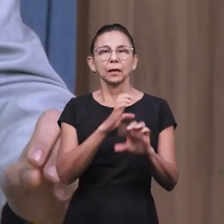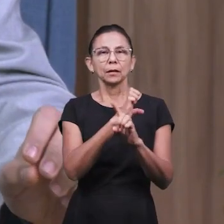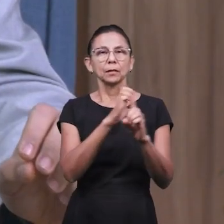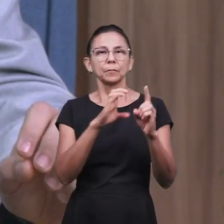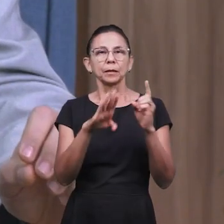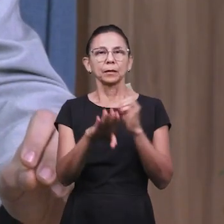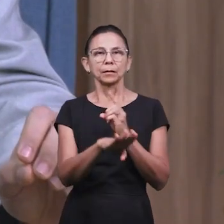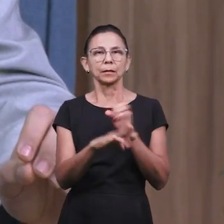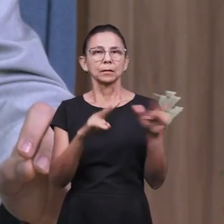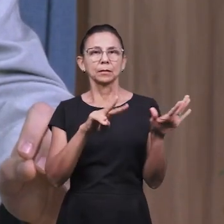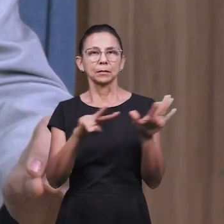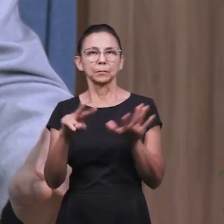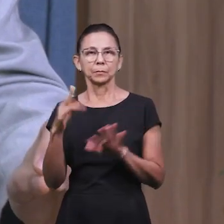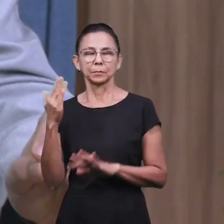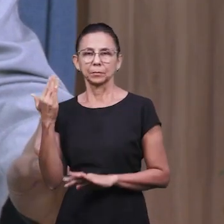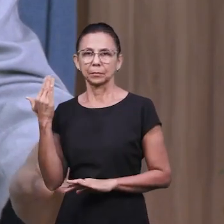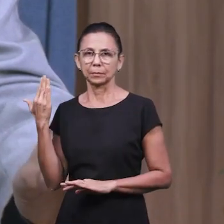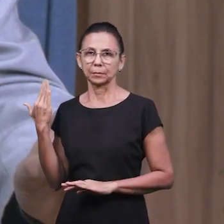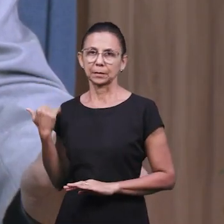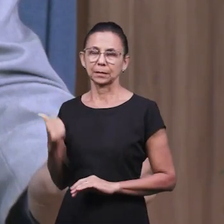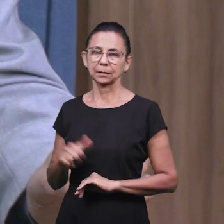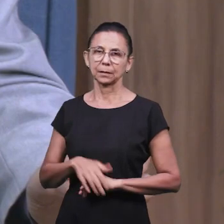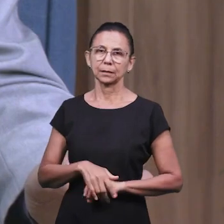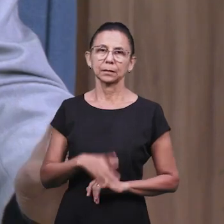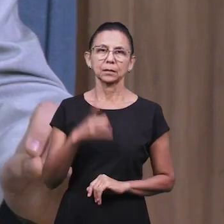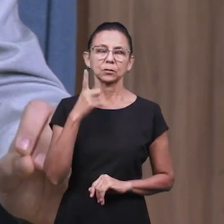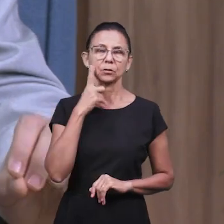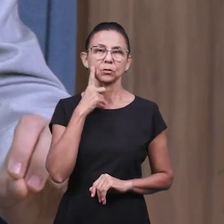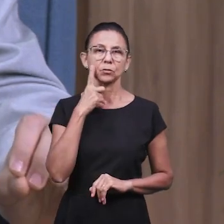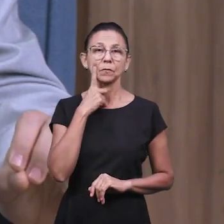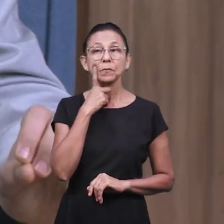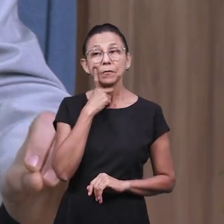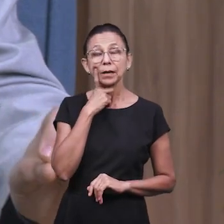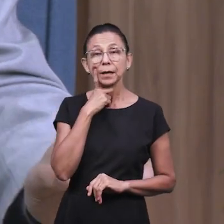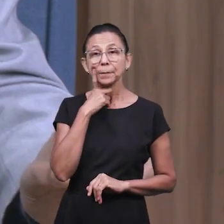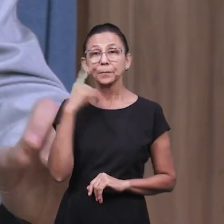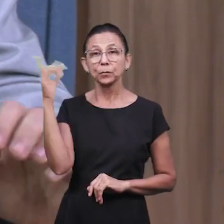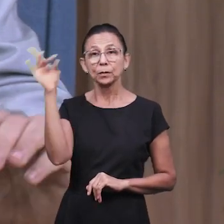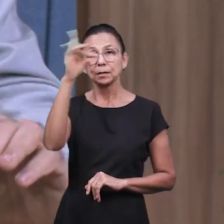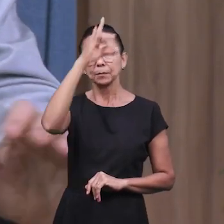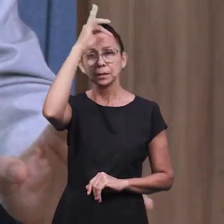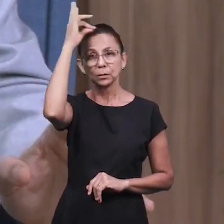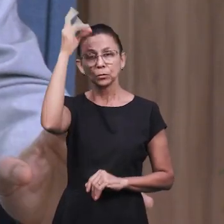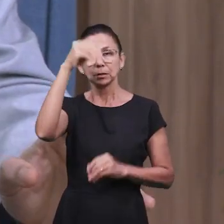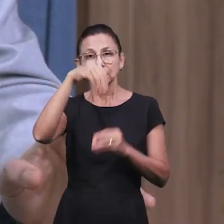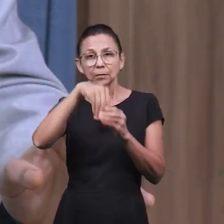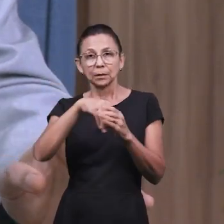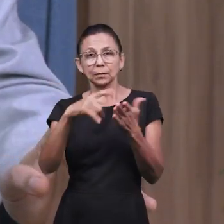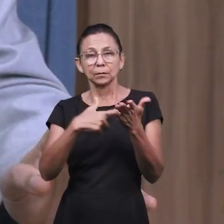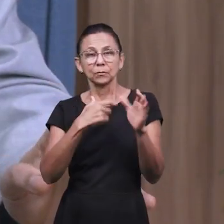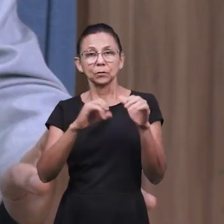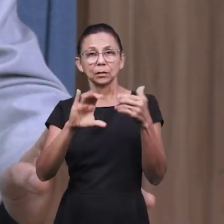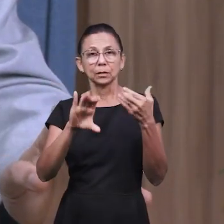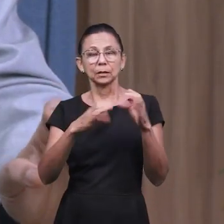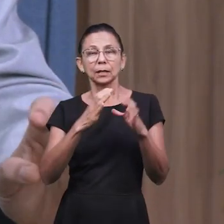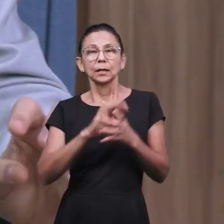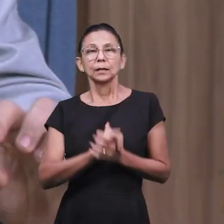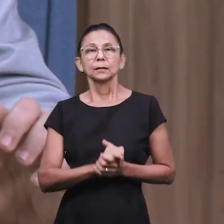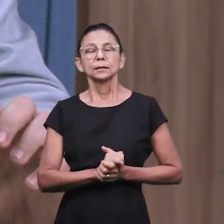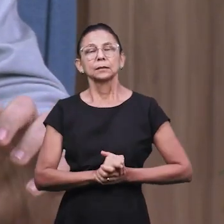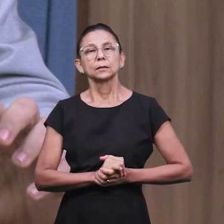foi a identificação da figura do Espírito Santo dentro do livro de Cantares nos primeiros 4 capítulos,